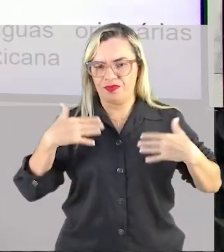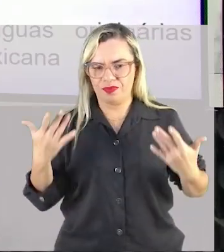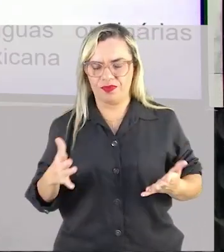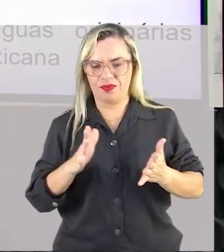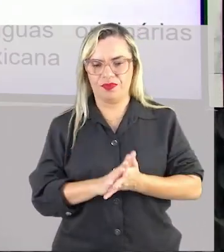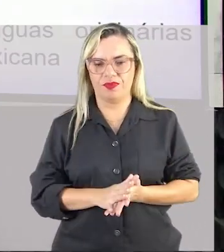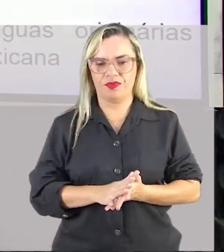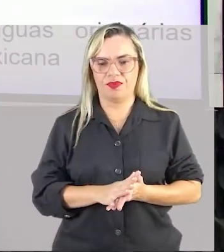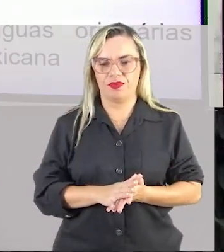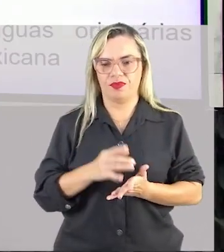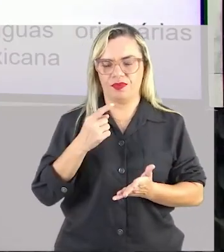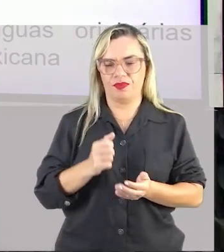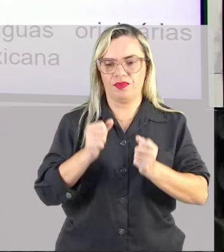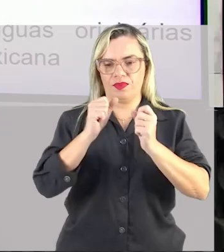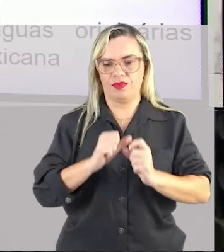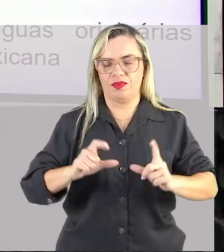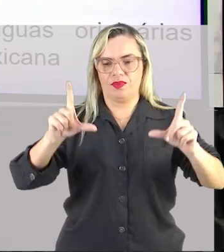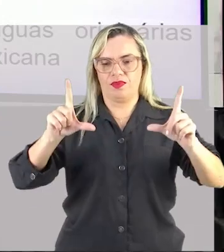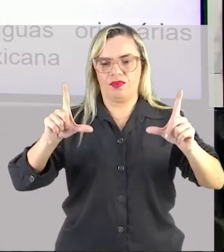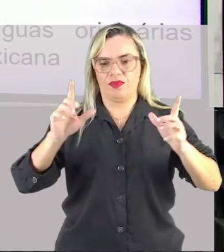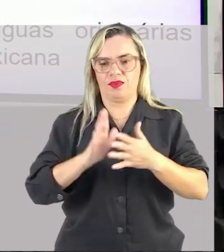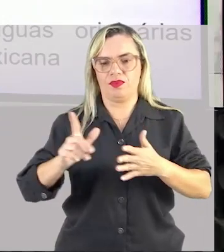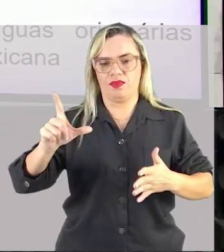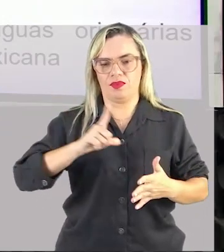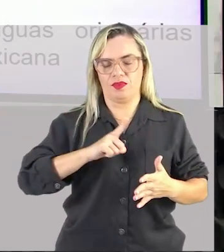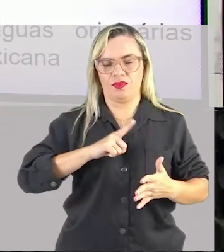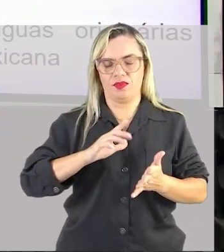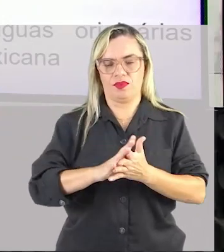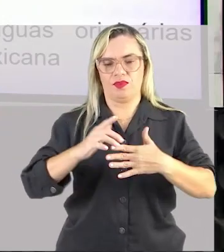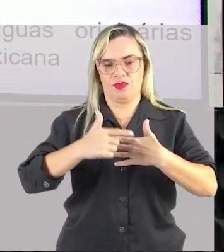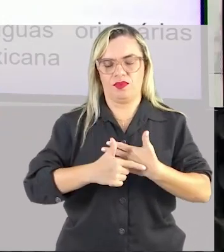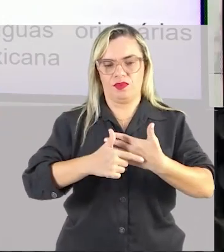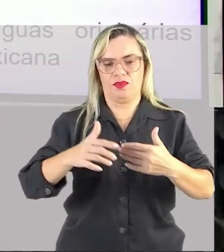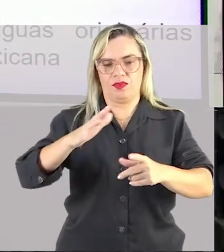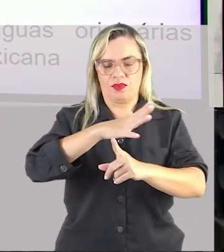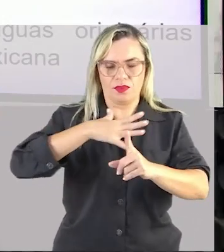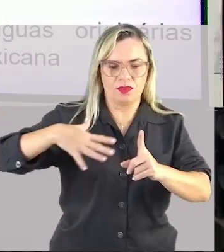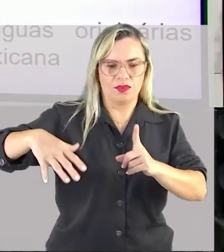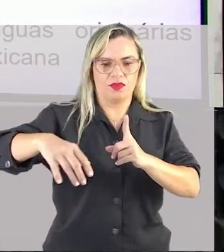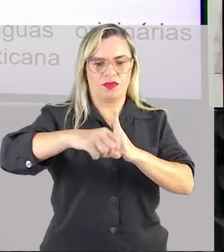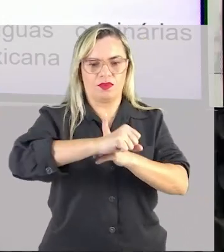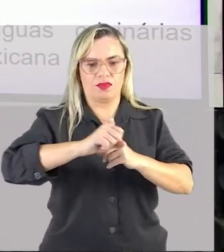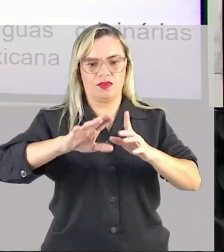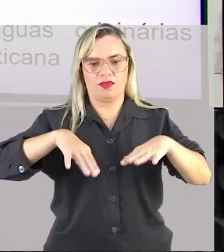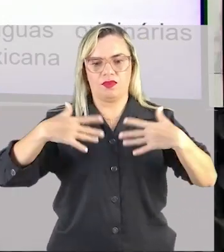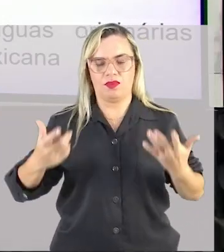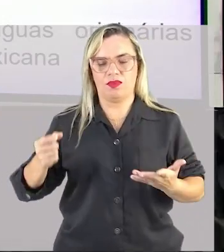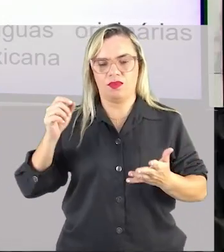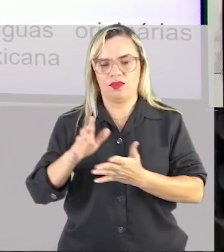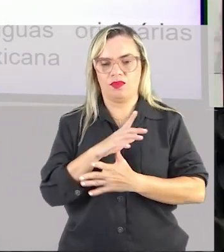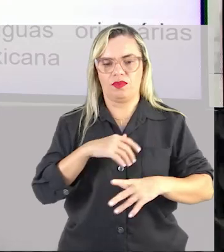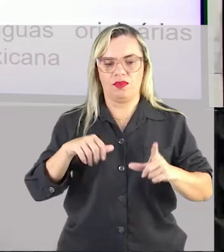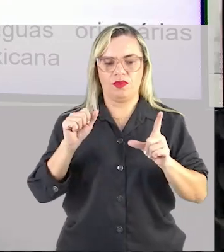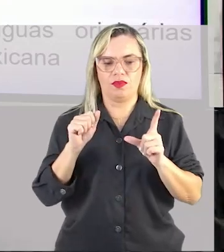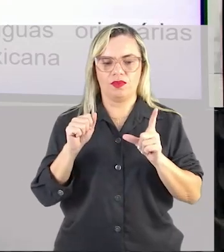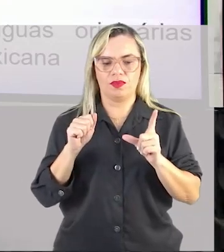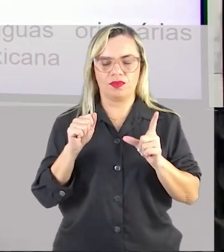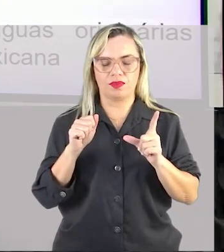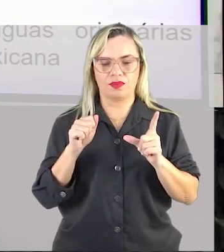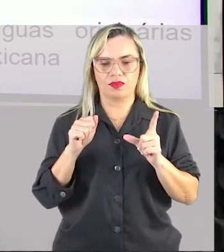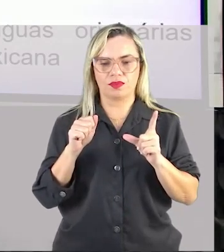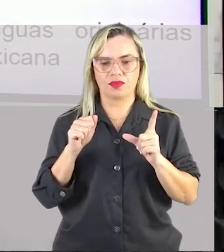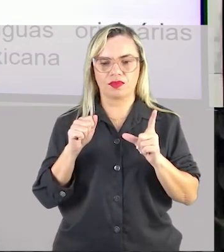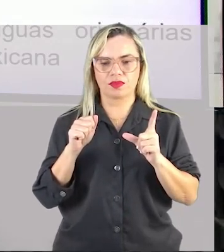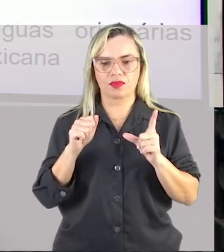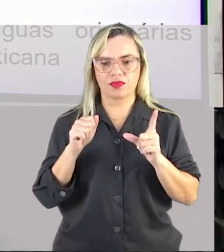para a questão. Esse cartaz tem a função social de: letra A, difundir